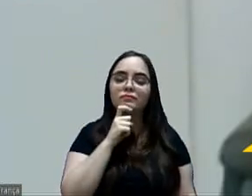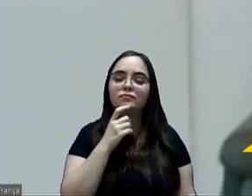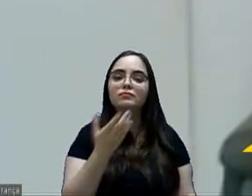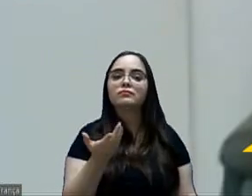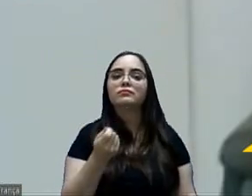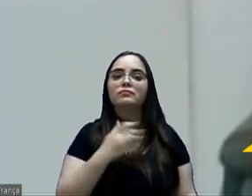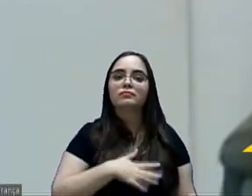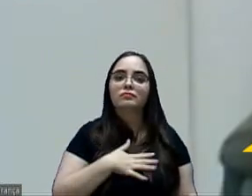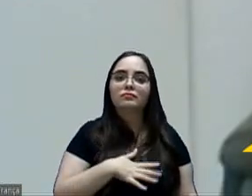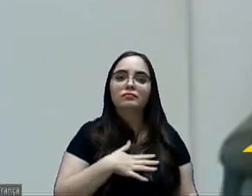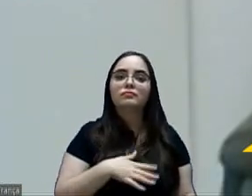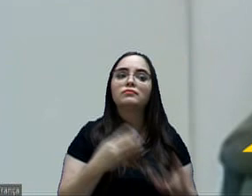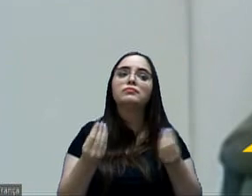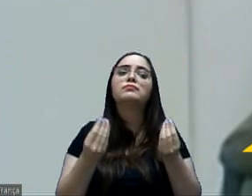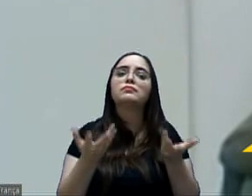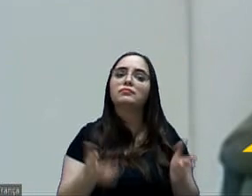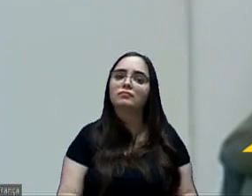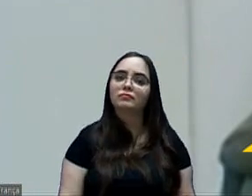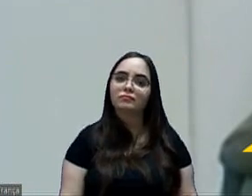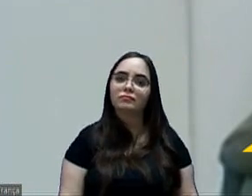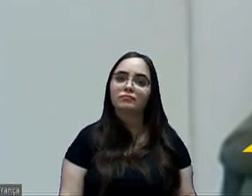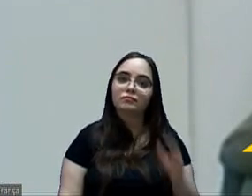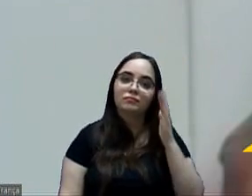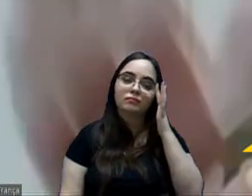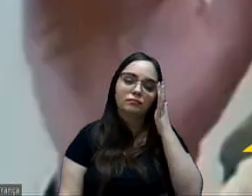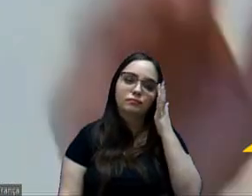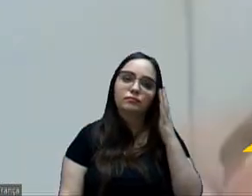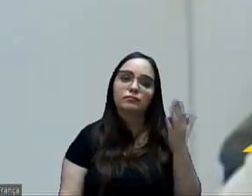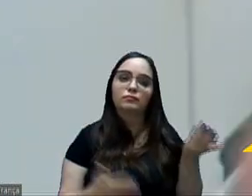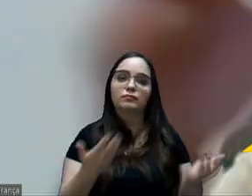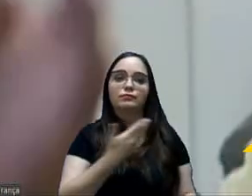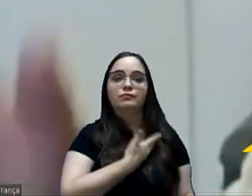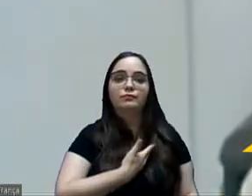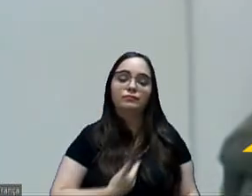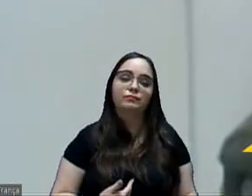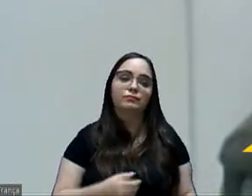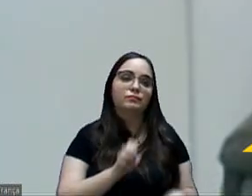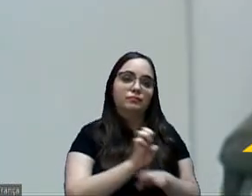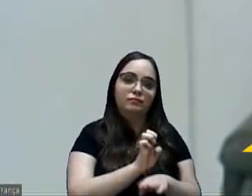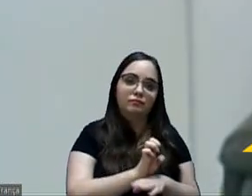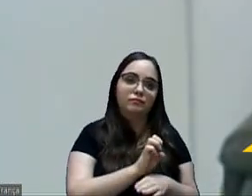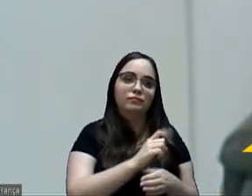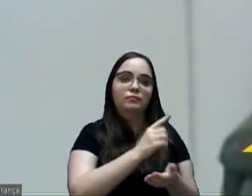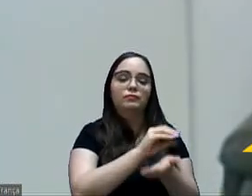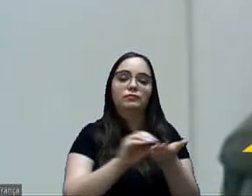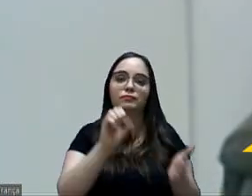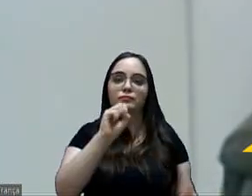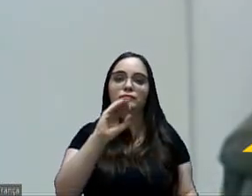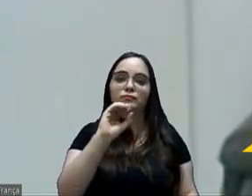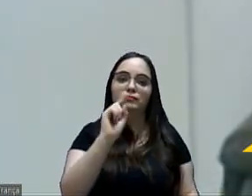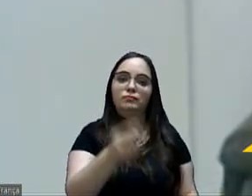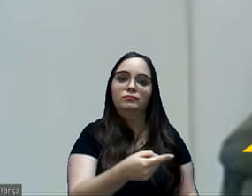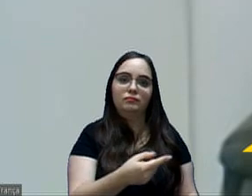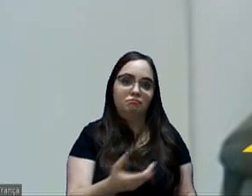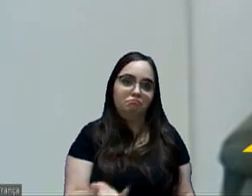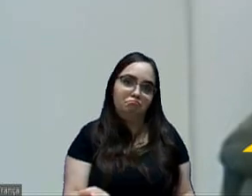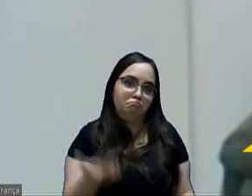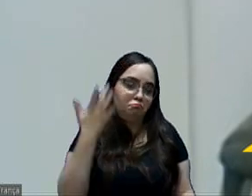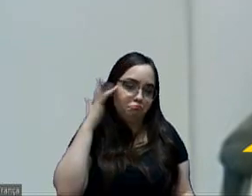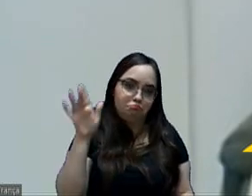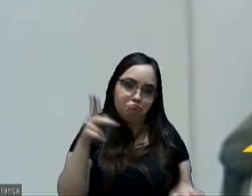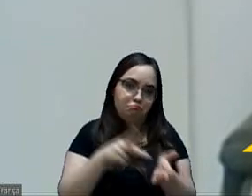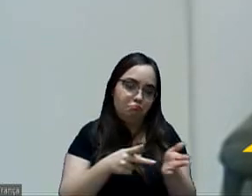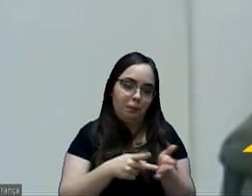que a cidade vai virar? Ah, mas o governo federal, o governo estadual, será que mandou 80 milhões no ano passado? Não sei se é